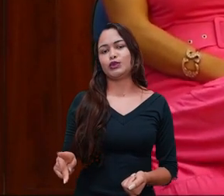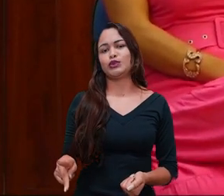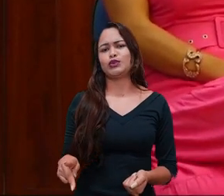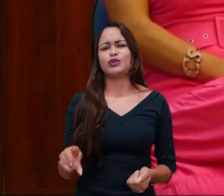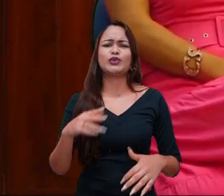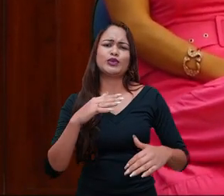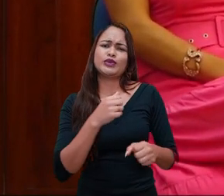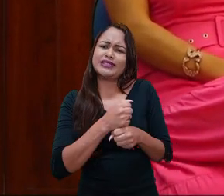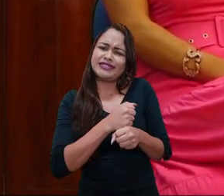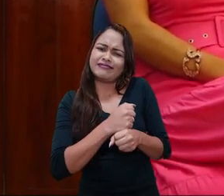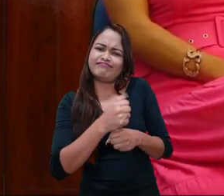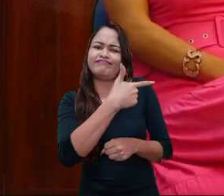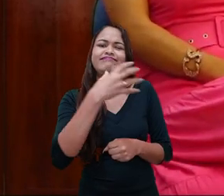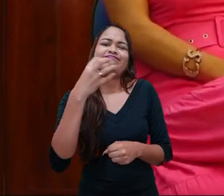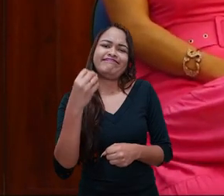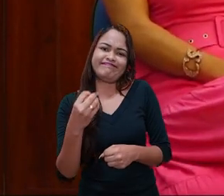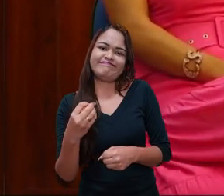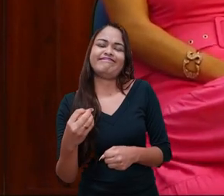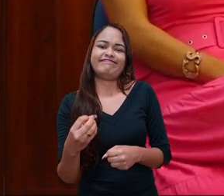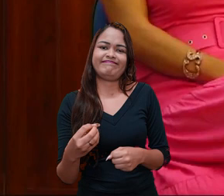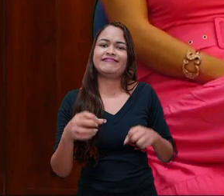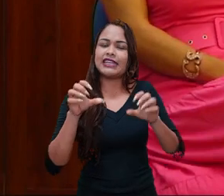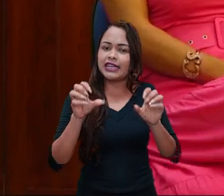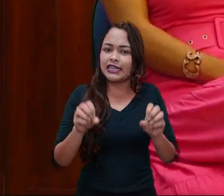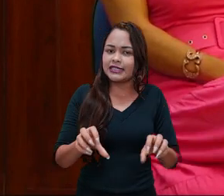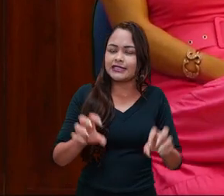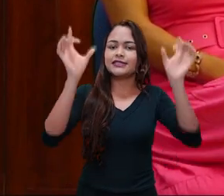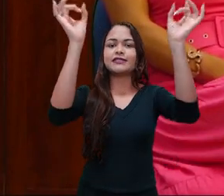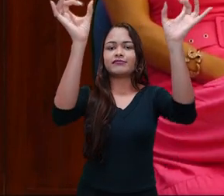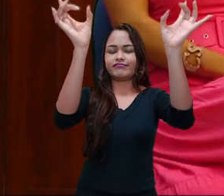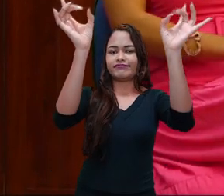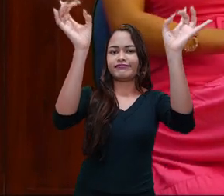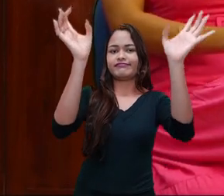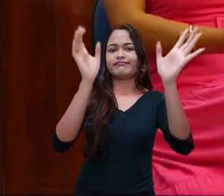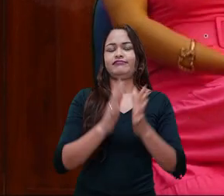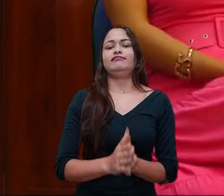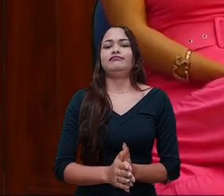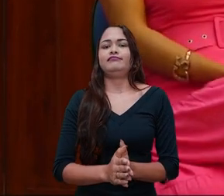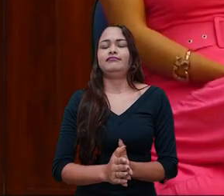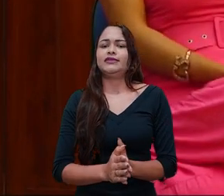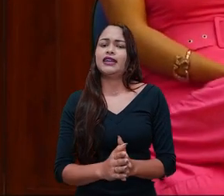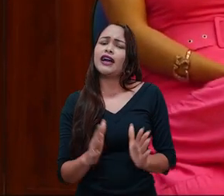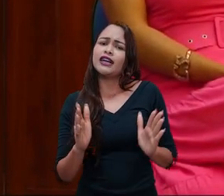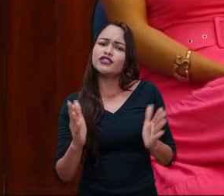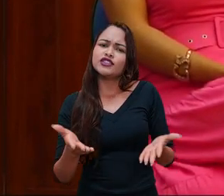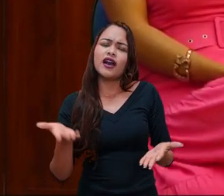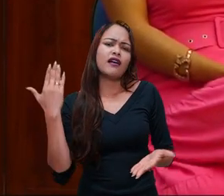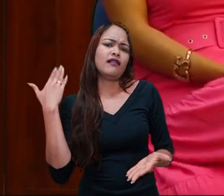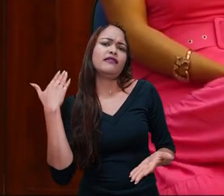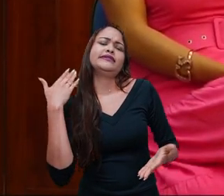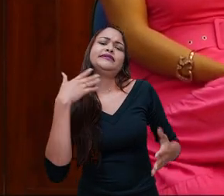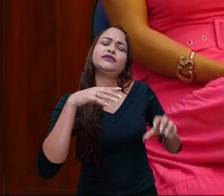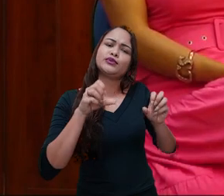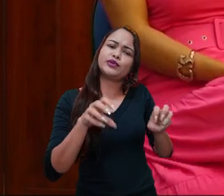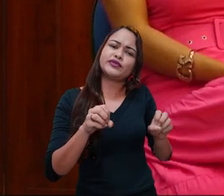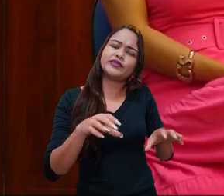anos. Trabalho no atendimento educacional especializado. Já passei por algumas escolas e hoje,